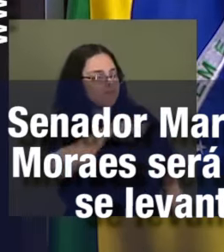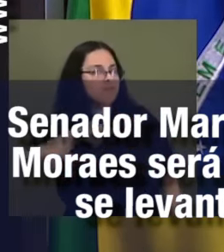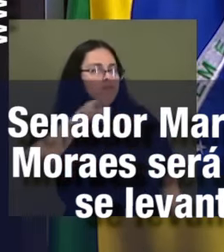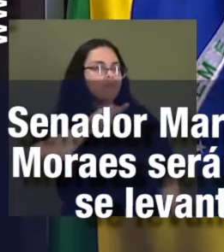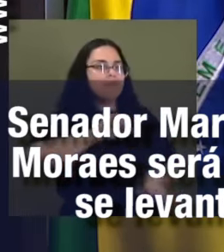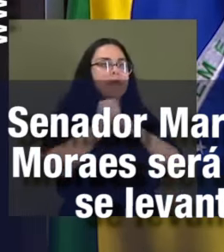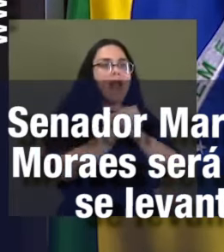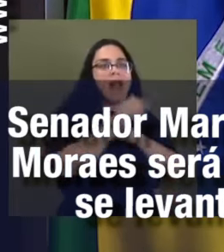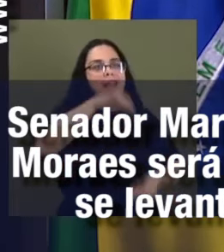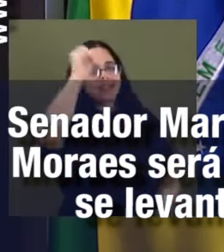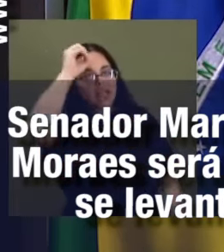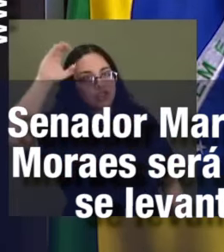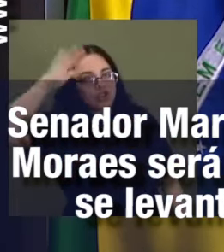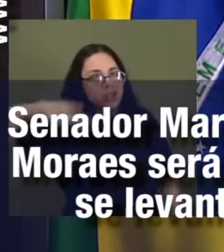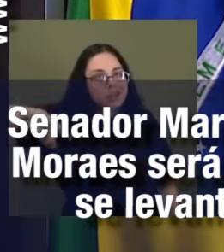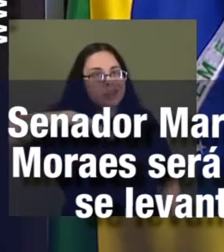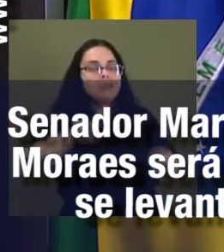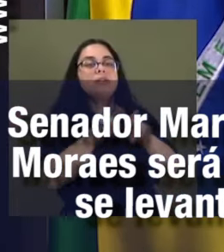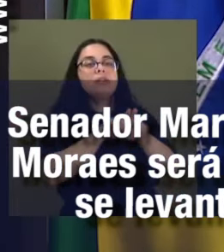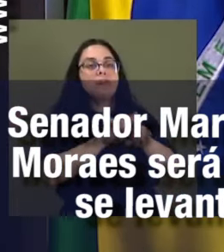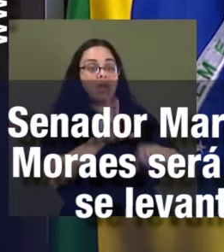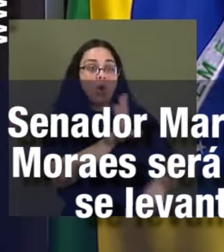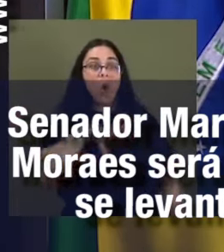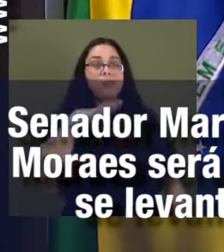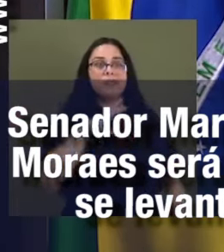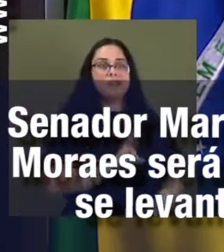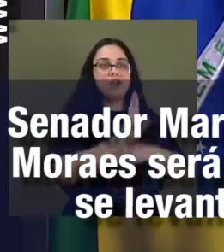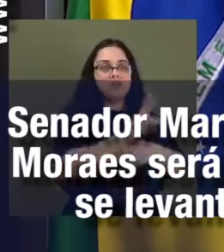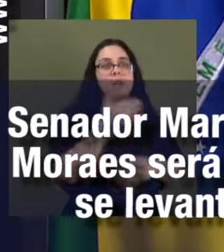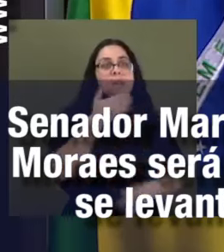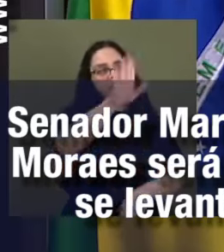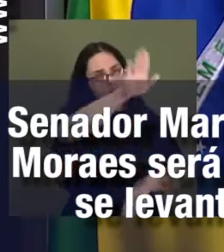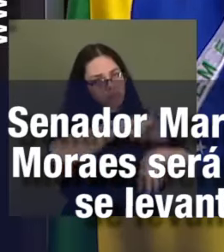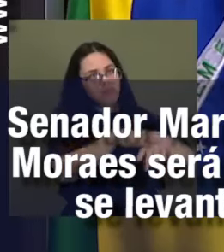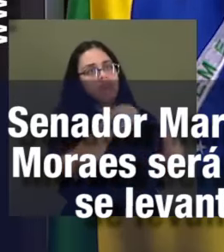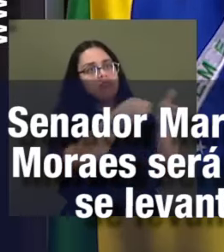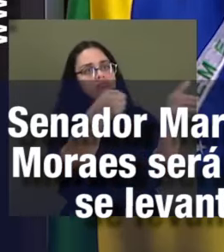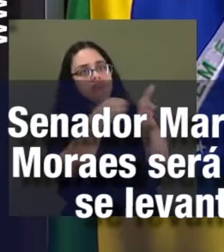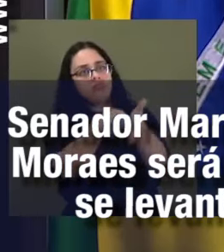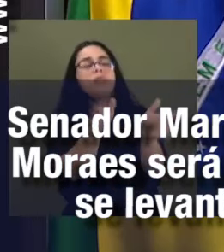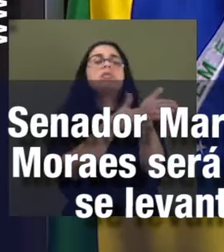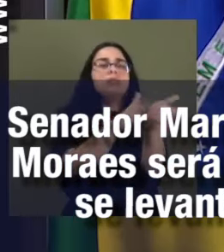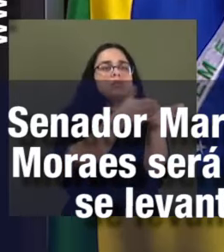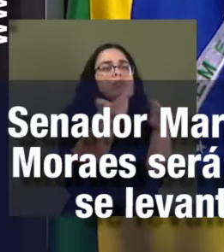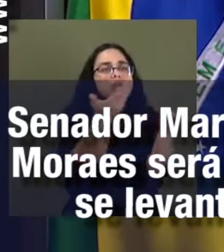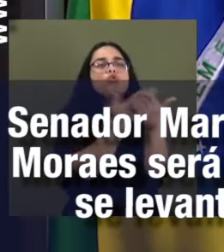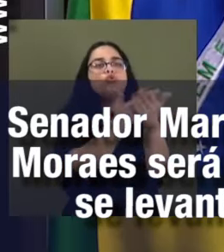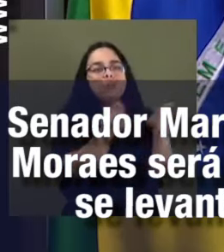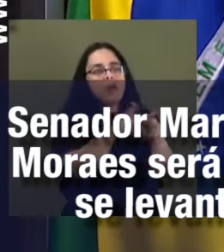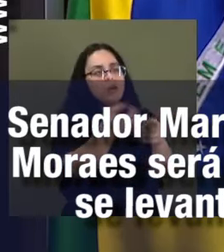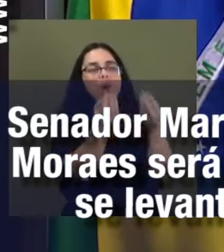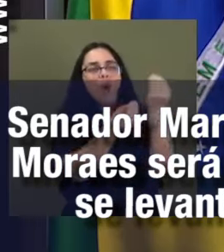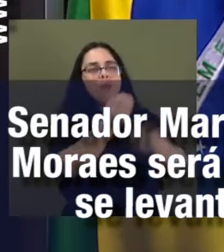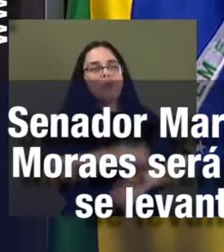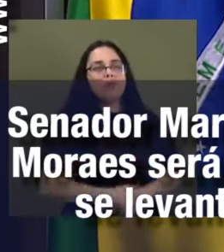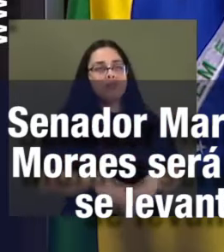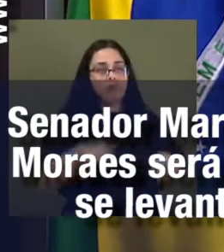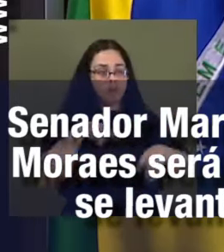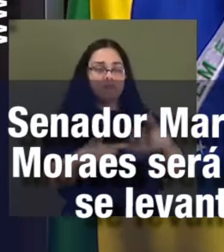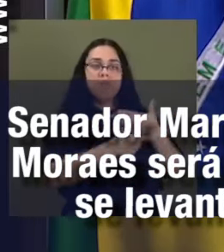agências de inteligência, como também da comissão representativa. Peço para a imprensa estudar o que é a comissão representativa, além da minha